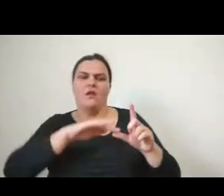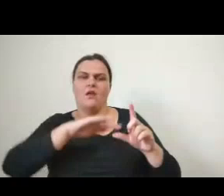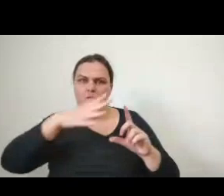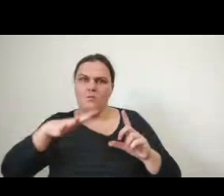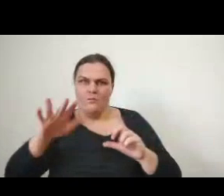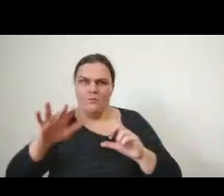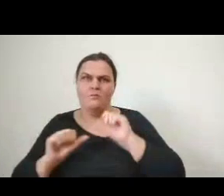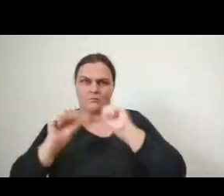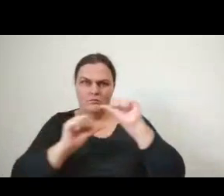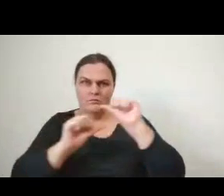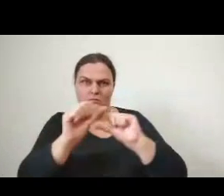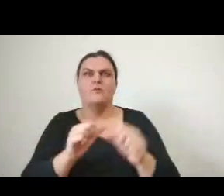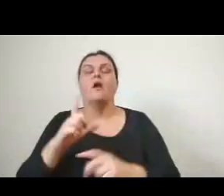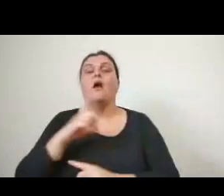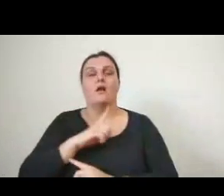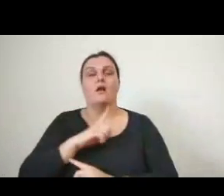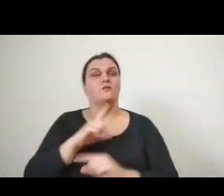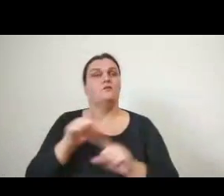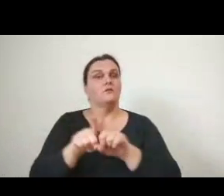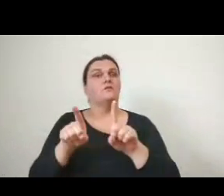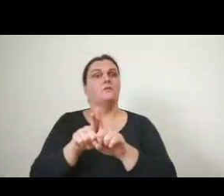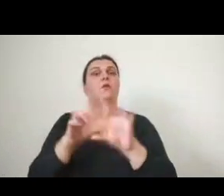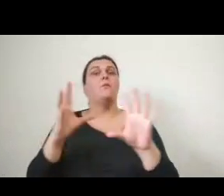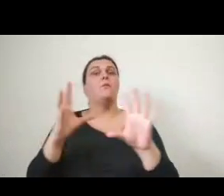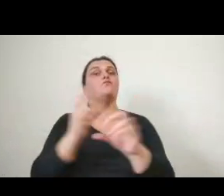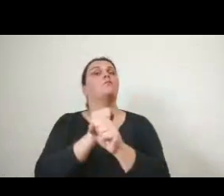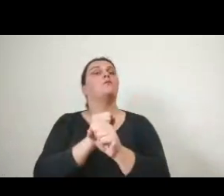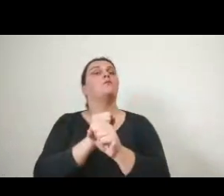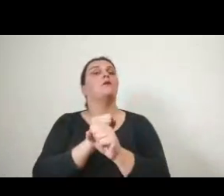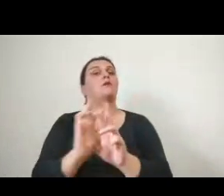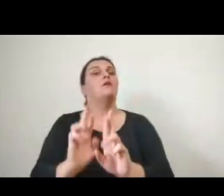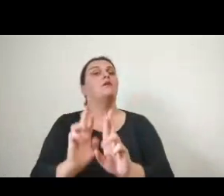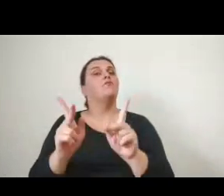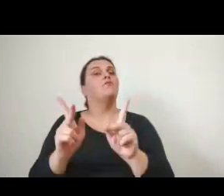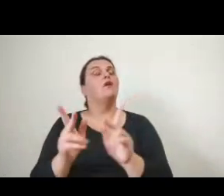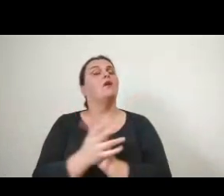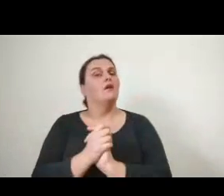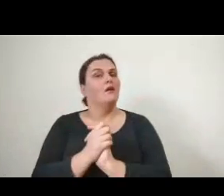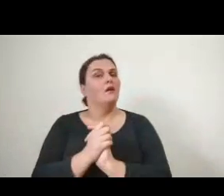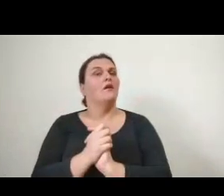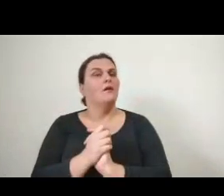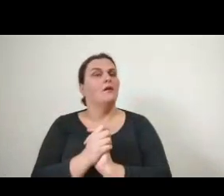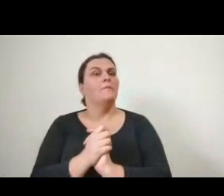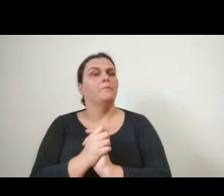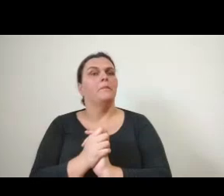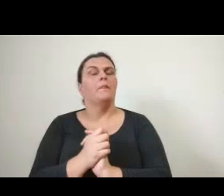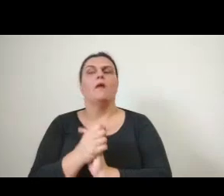estimativas diferentes. Eu trouxe uma aqui de 2016.